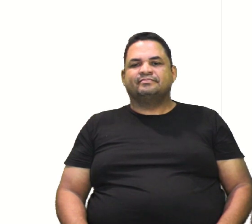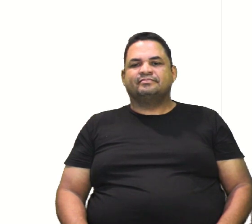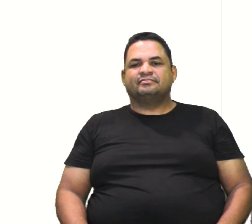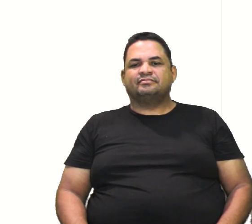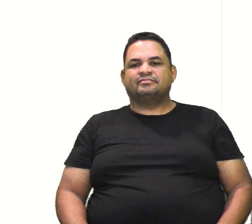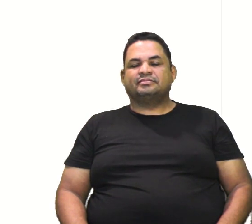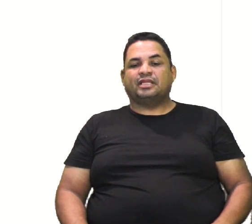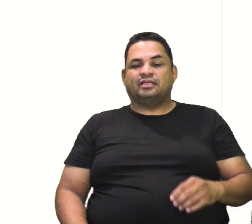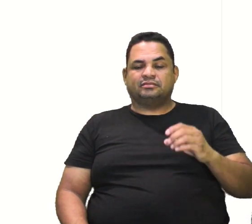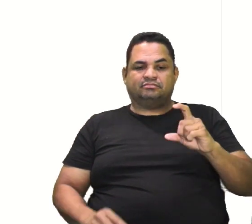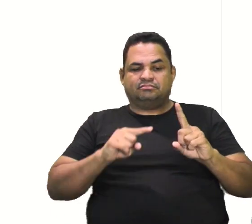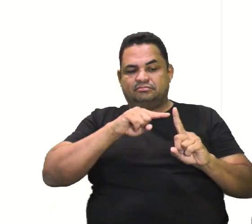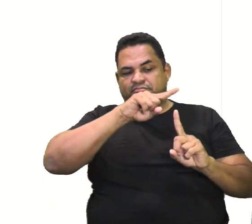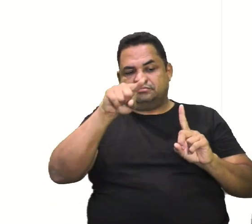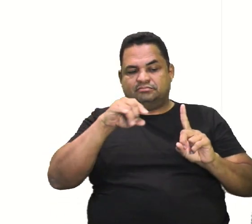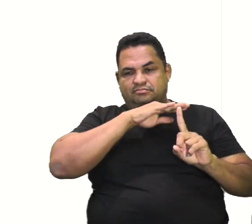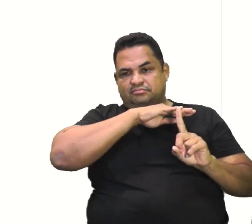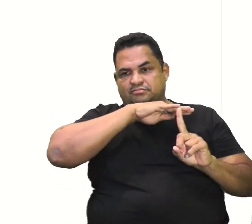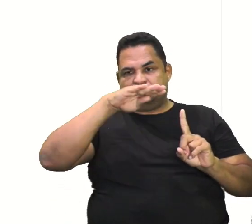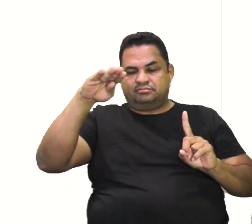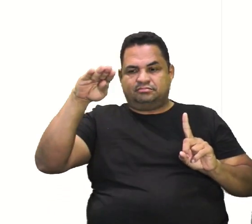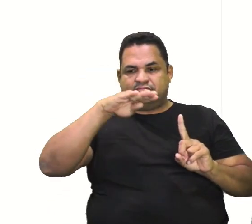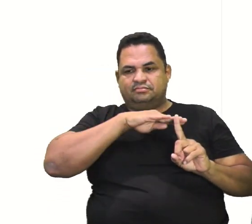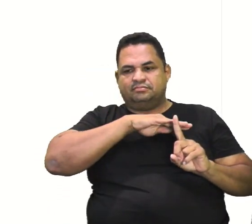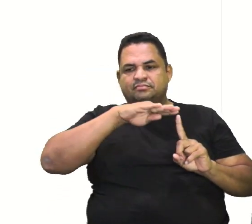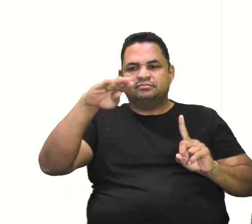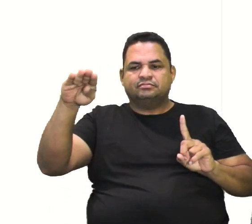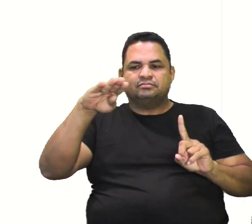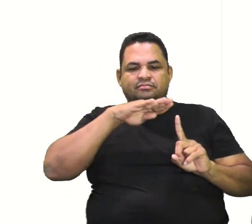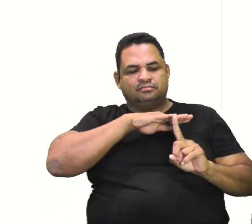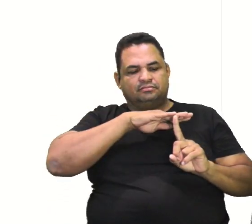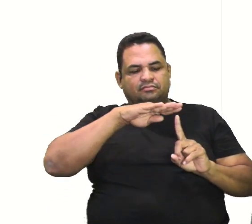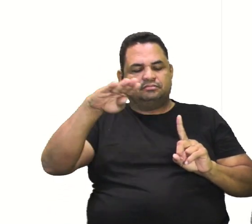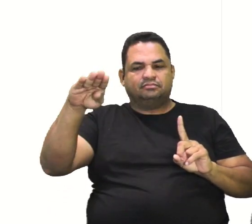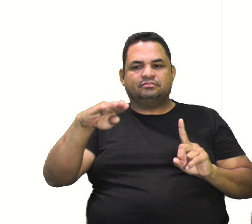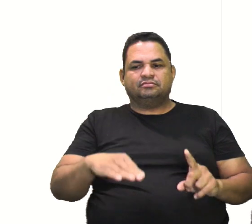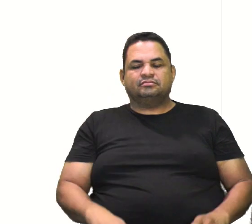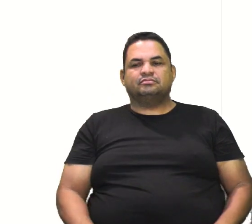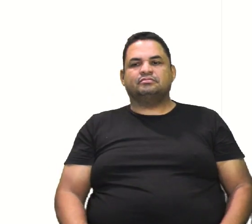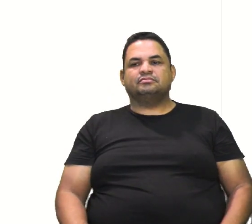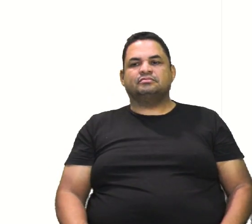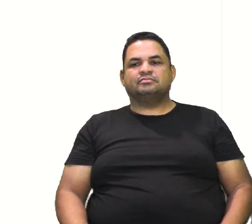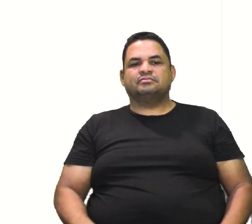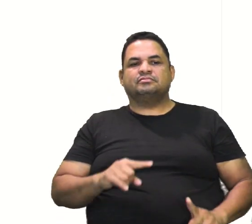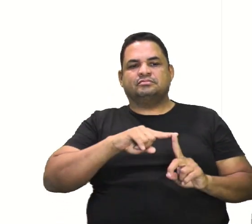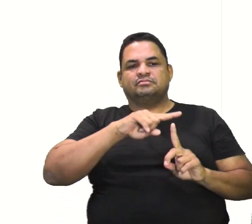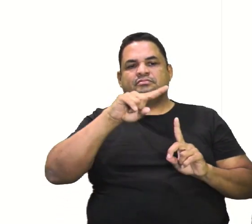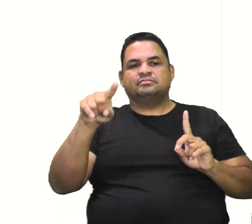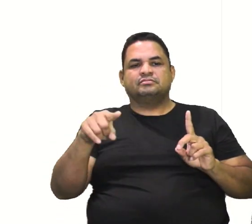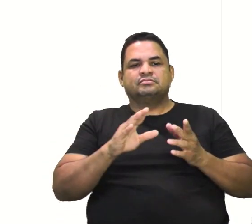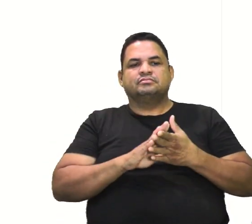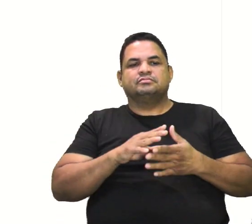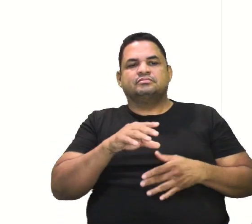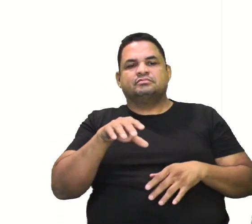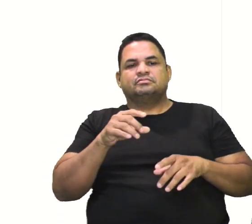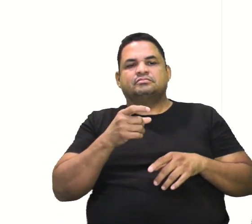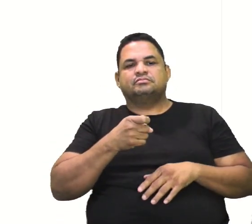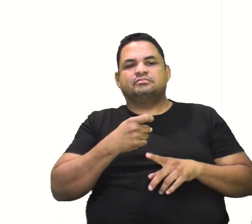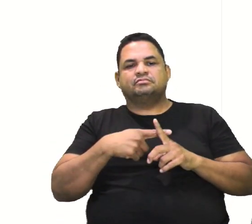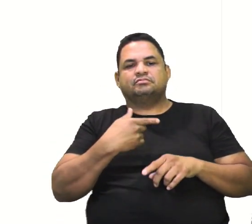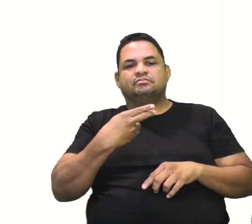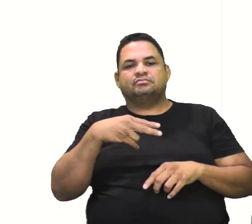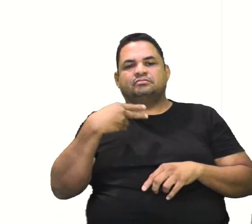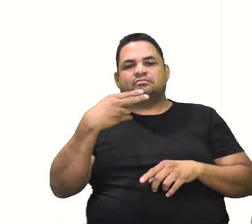É tangente, já está dizendo, né? Porque aqui a gente está resolvendo problemas de tangência. É tangente à circunferência. X mais 2